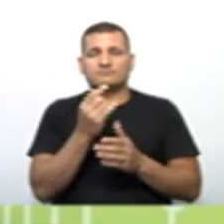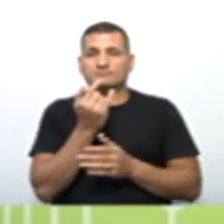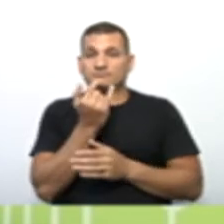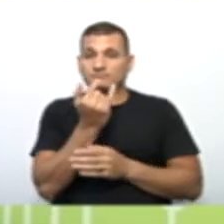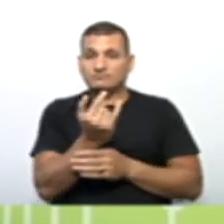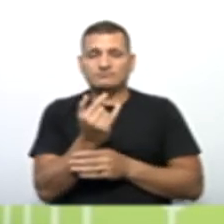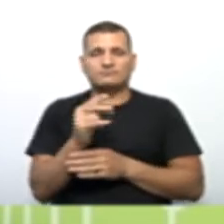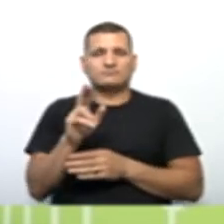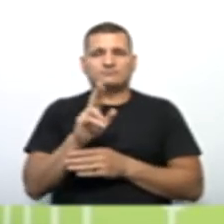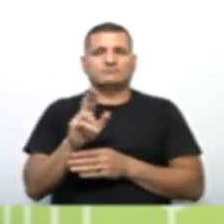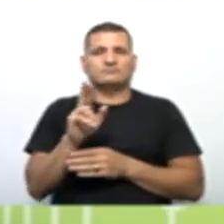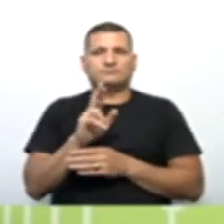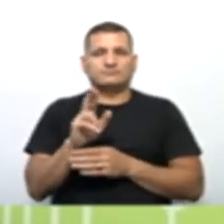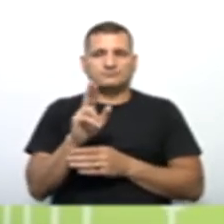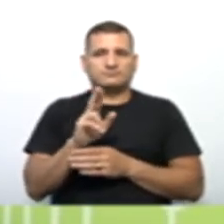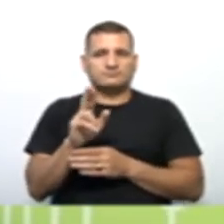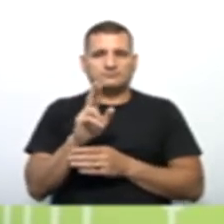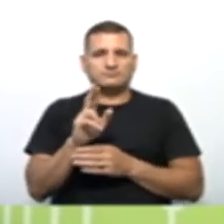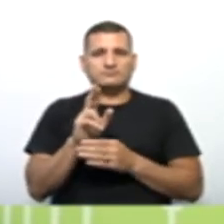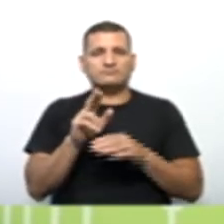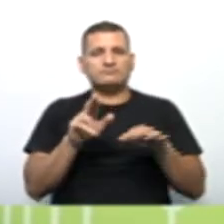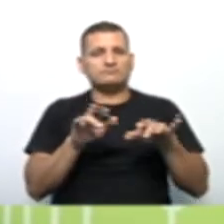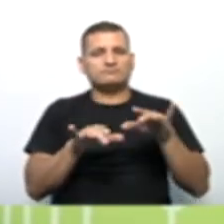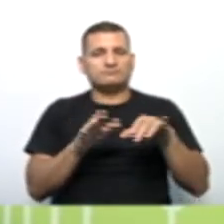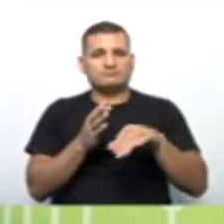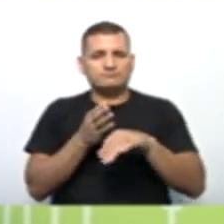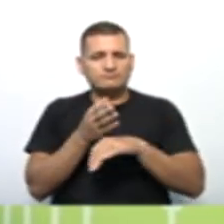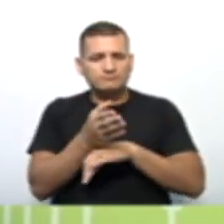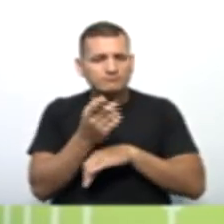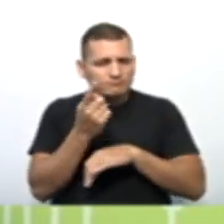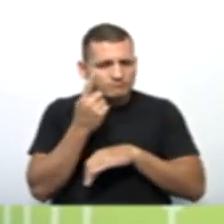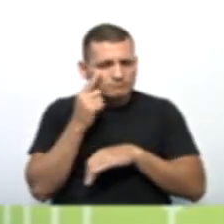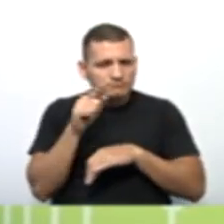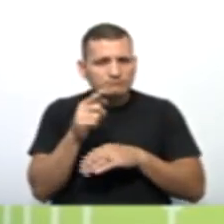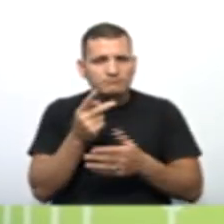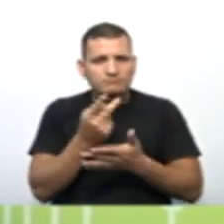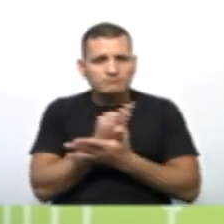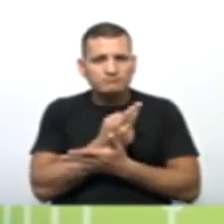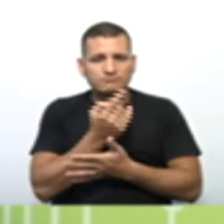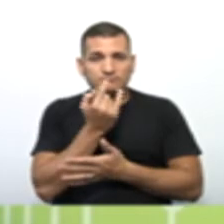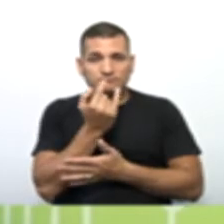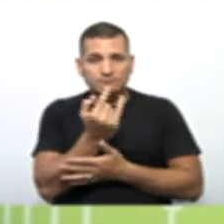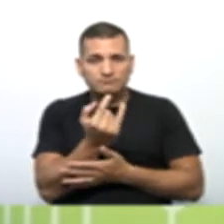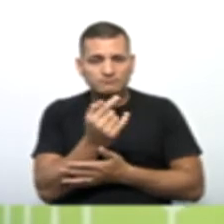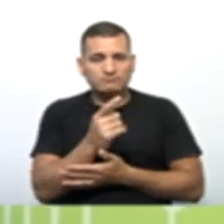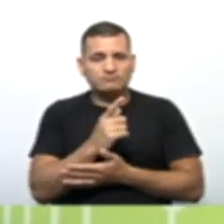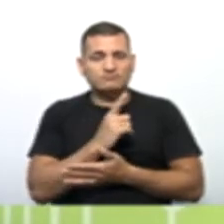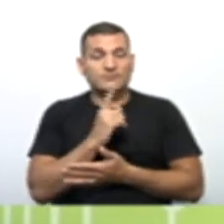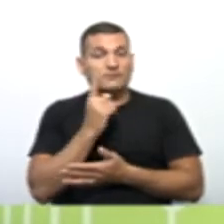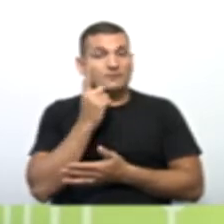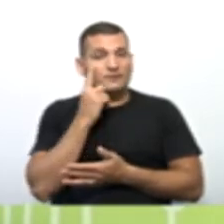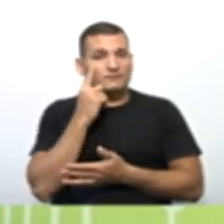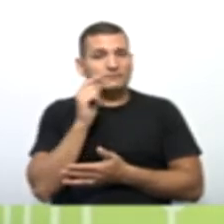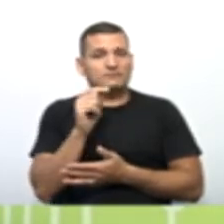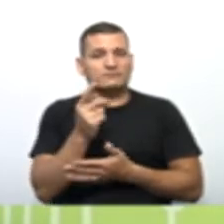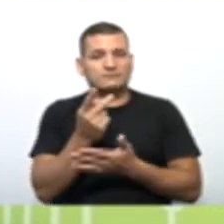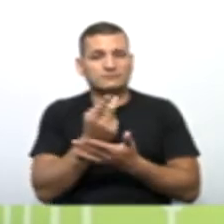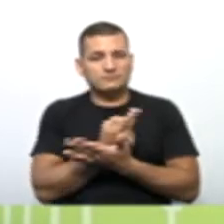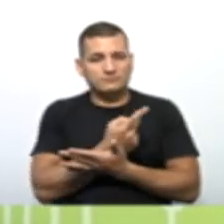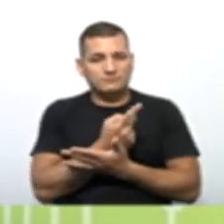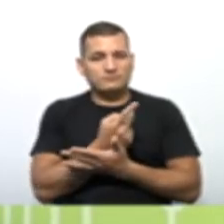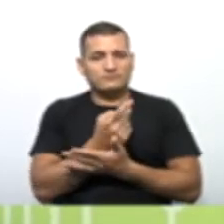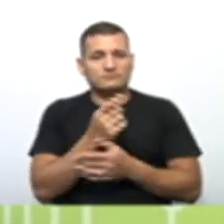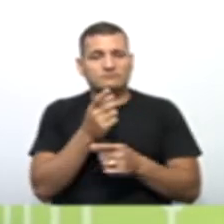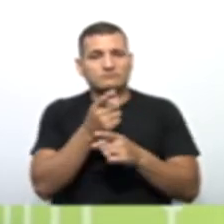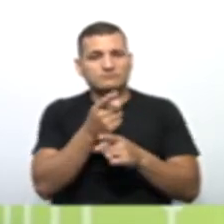do usuário no leitor ele entrou lá pra ver que quando não perca essa notícia tá me chamando muita atenção que aconteceu aí vai lá aí vai